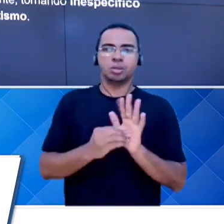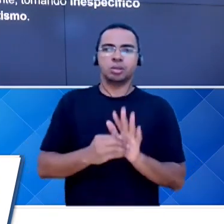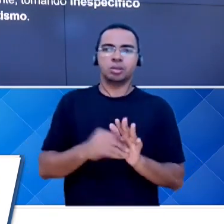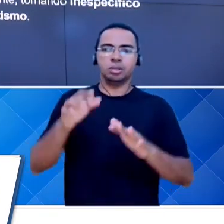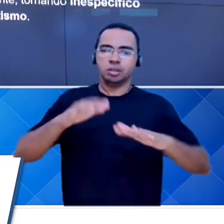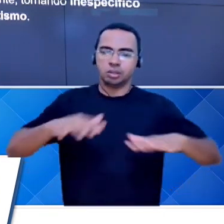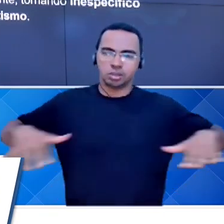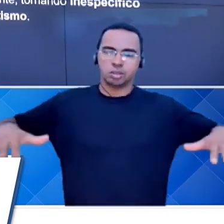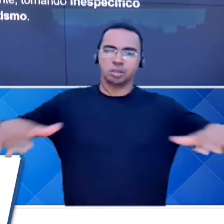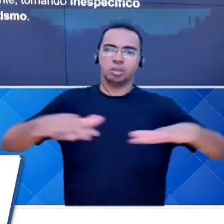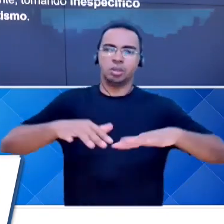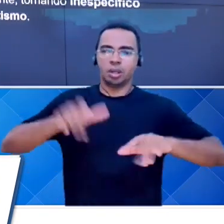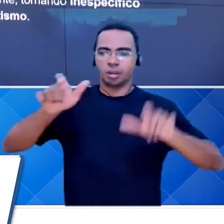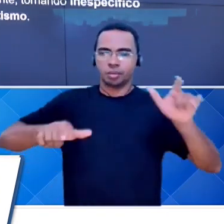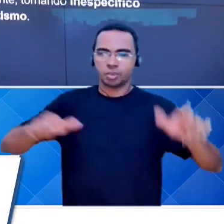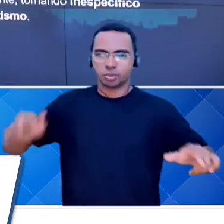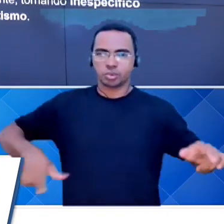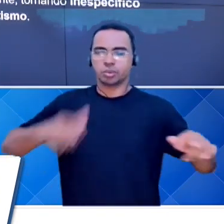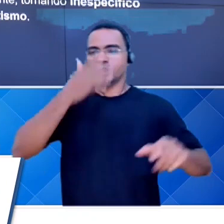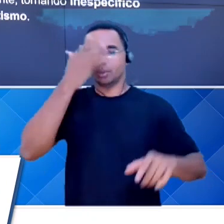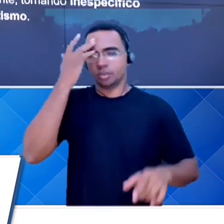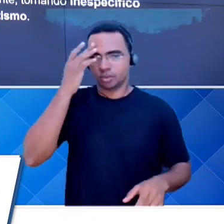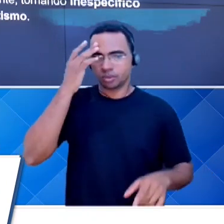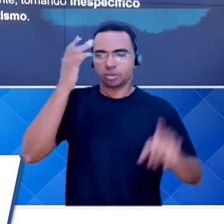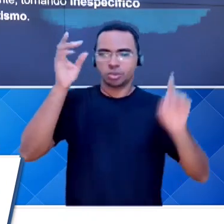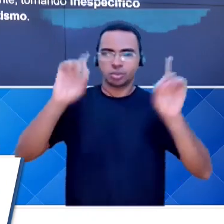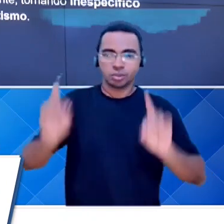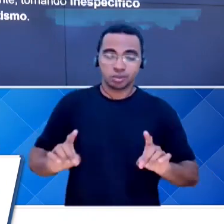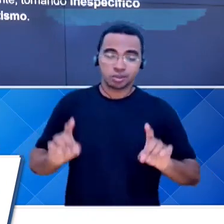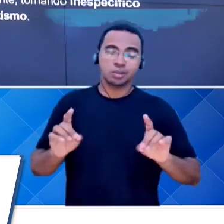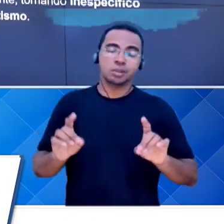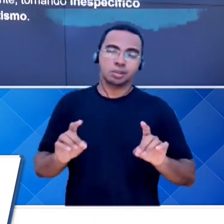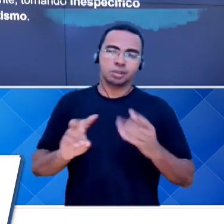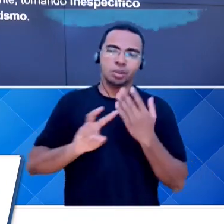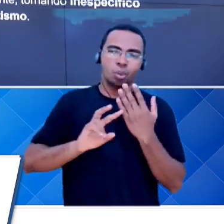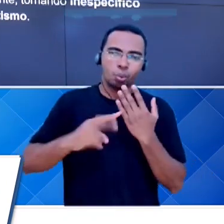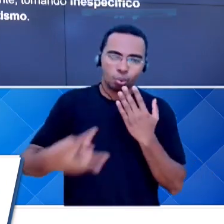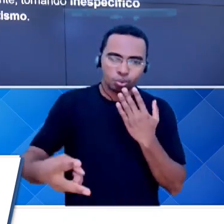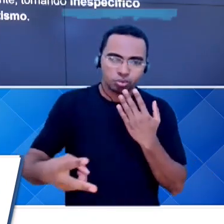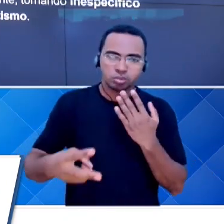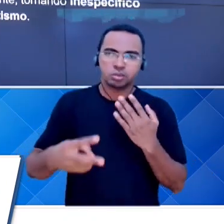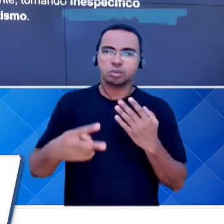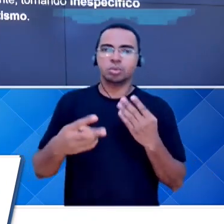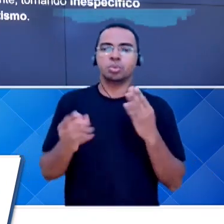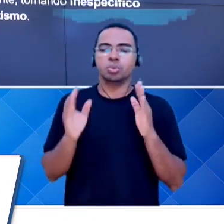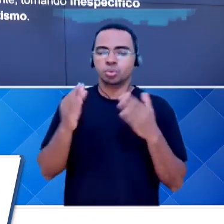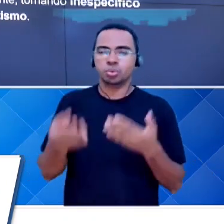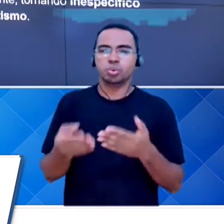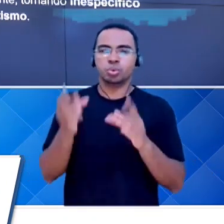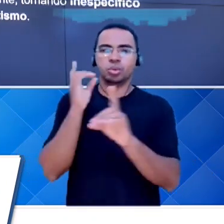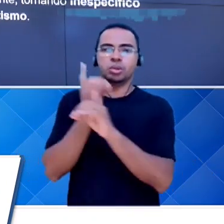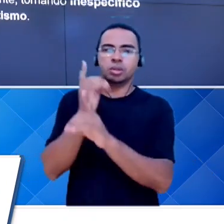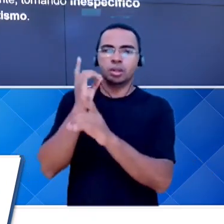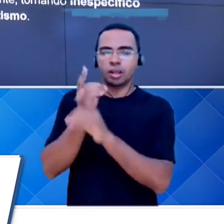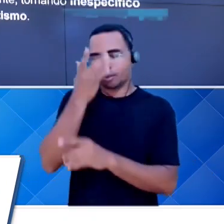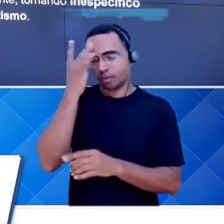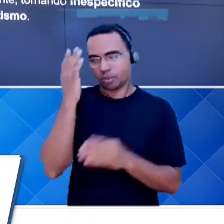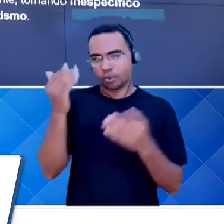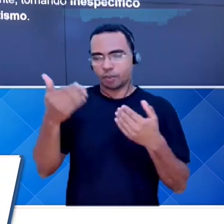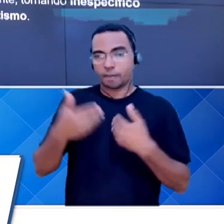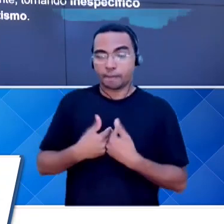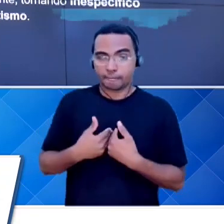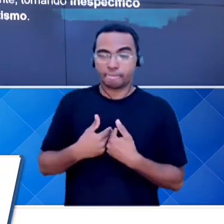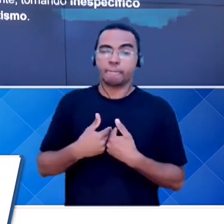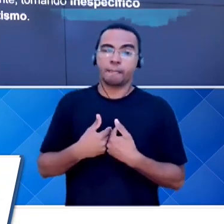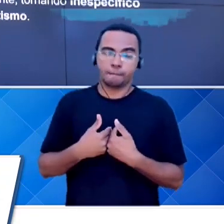à pessoa com deficiência e, consequentemente, tornando inespecífico o atendimento à pessoa com autismo. E